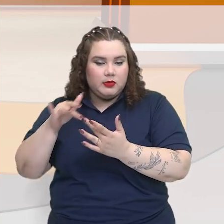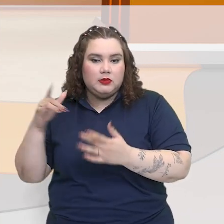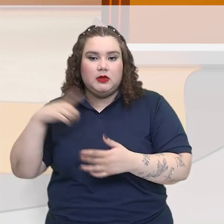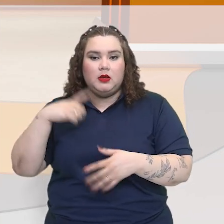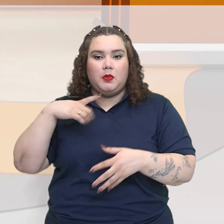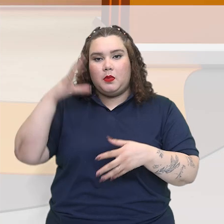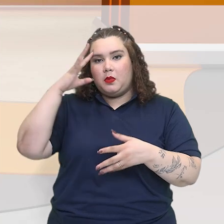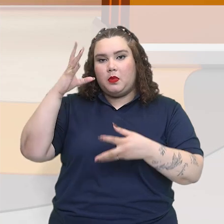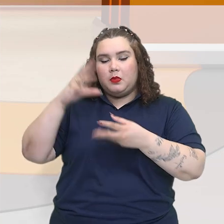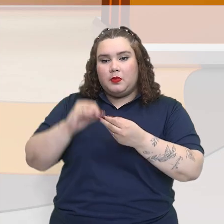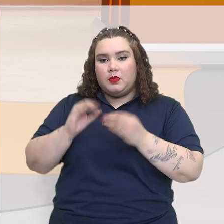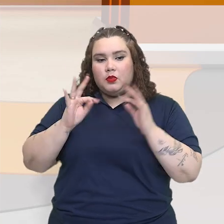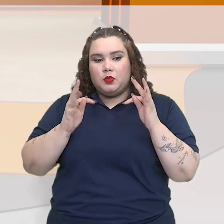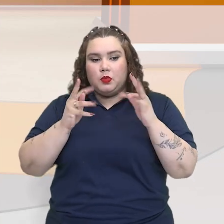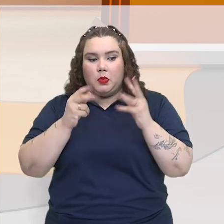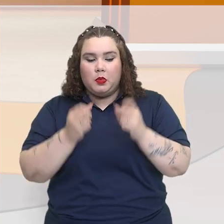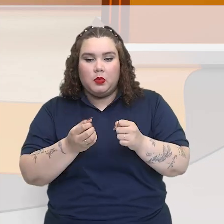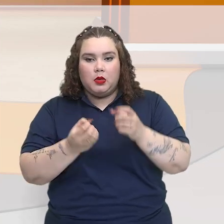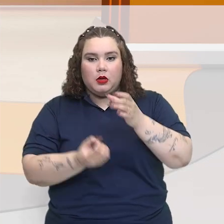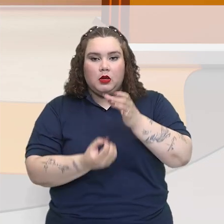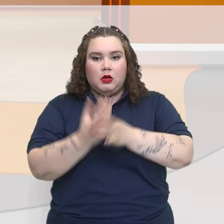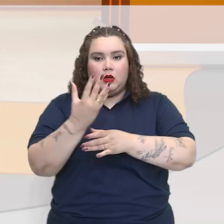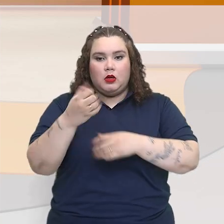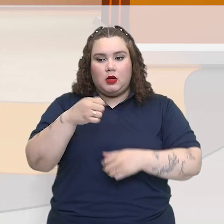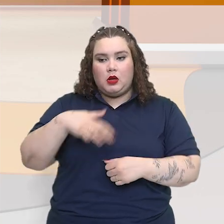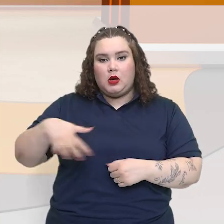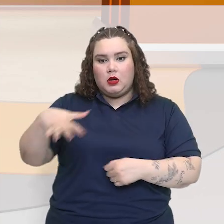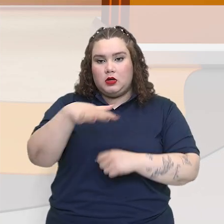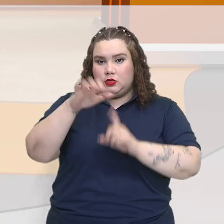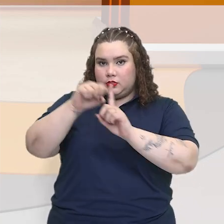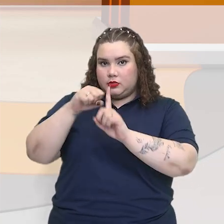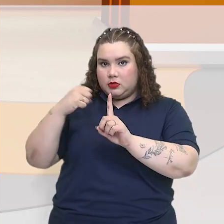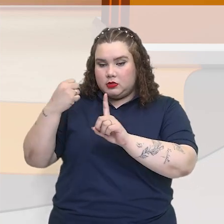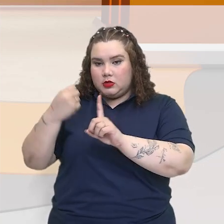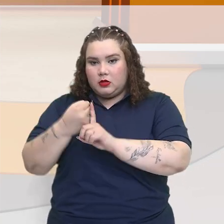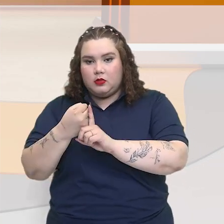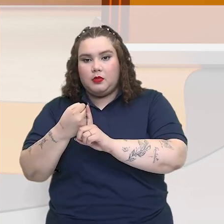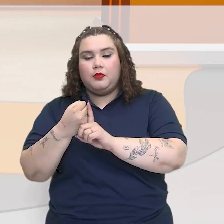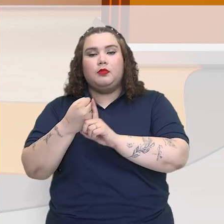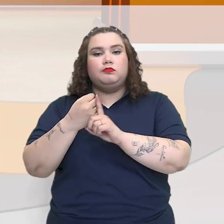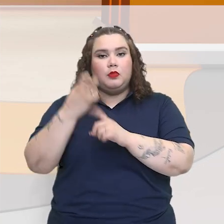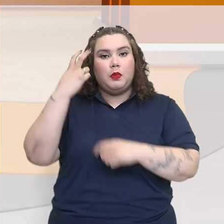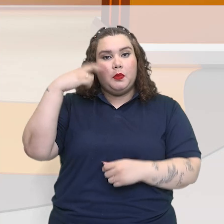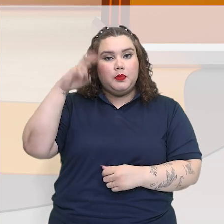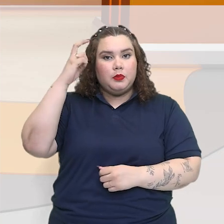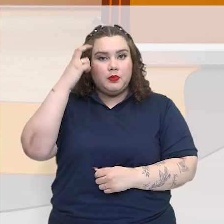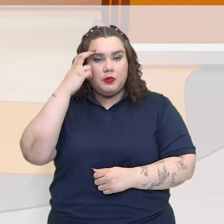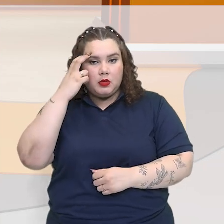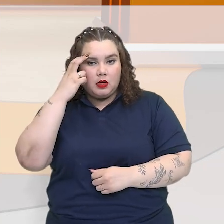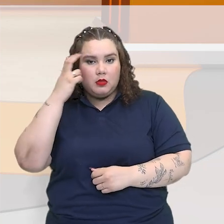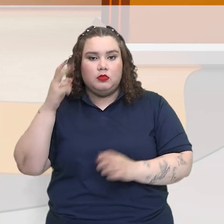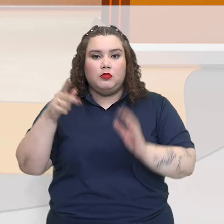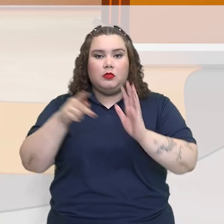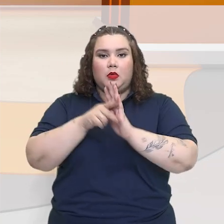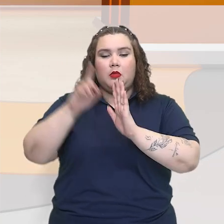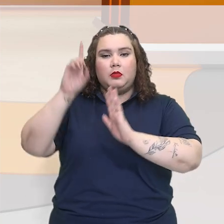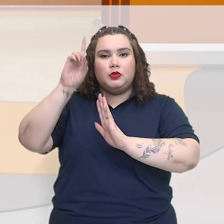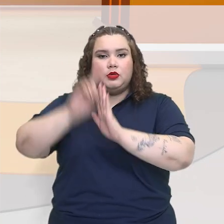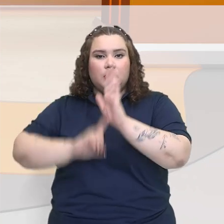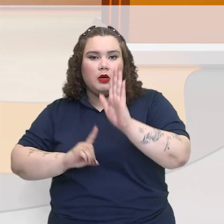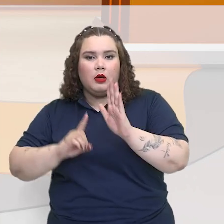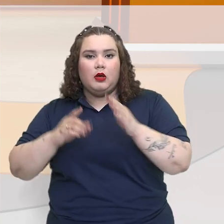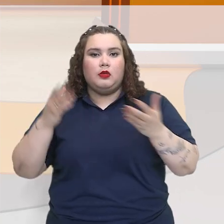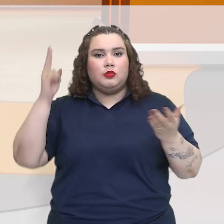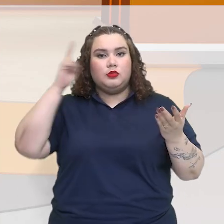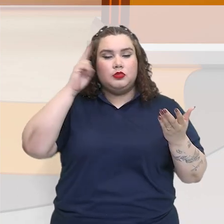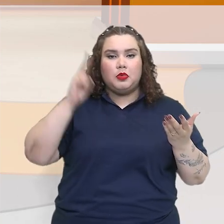aquilo que foi produzido no campo social, cultural, né, do direito, da